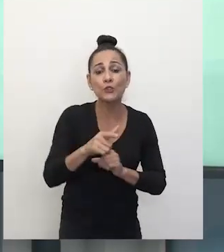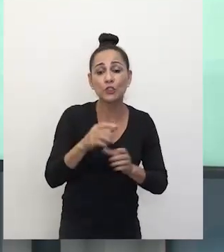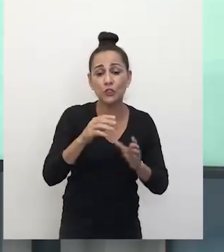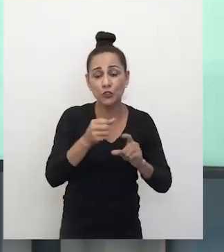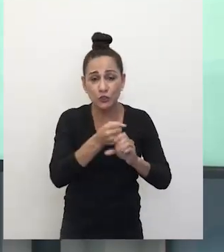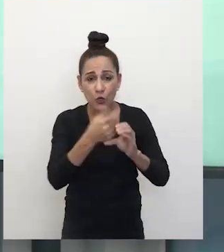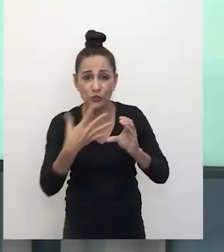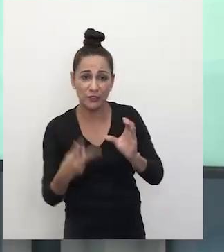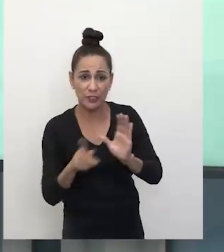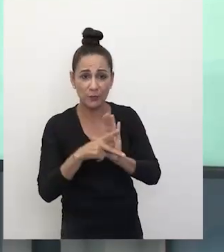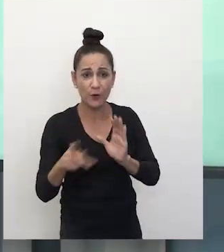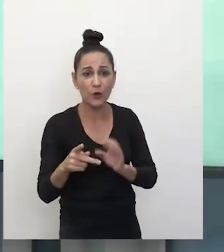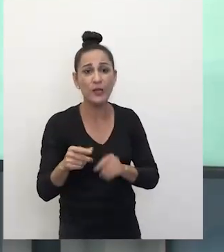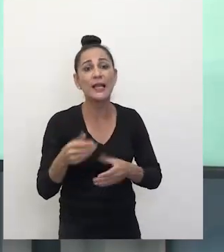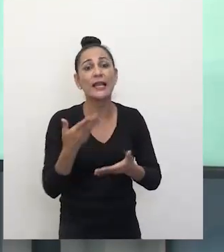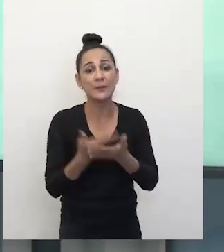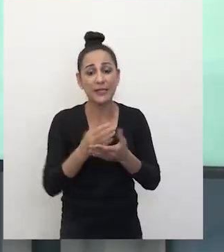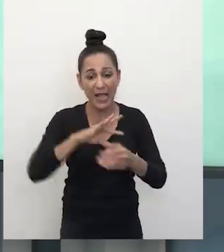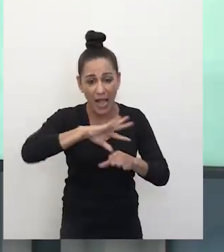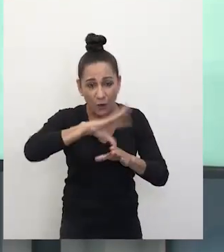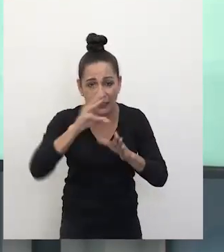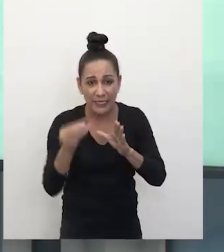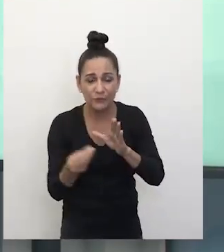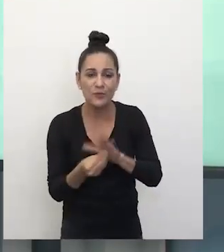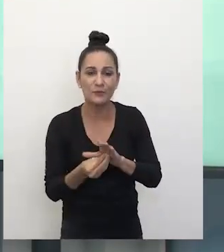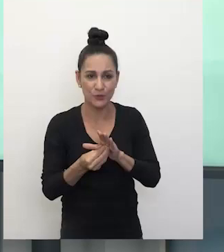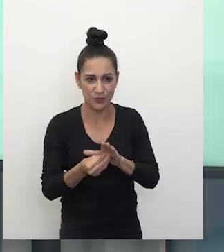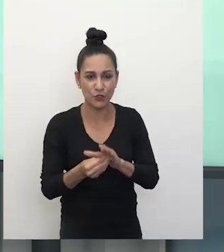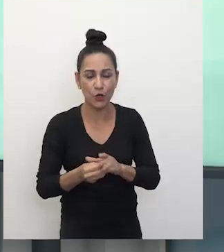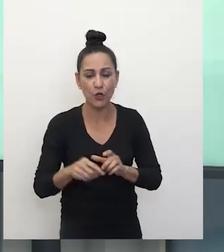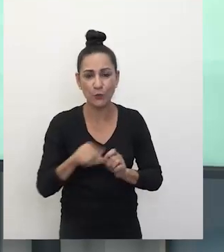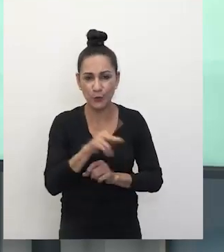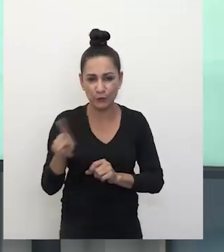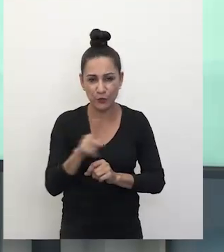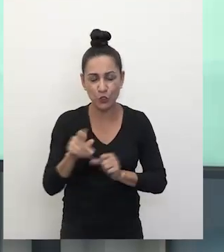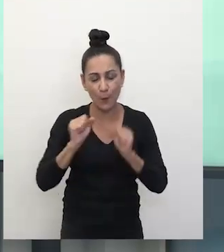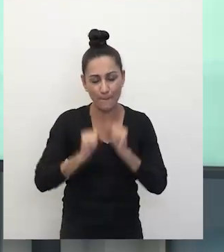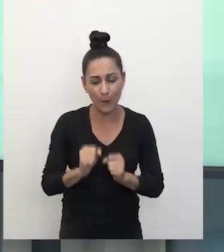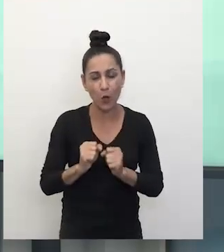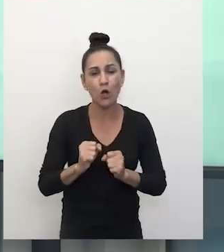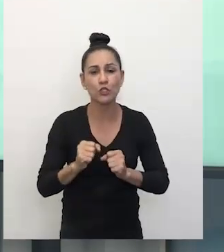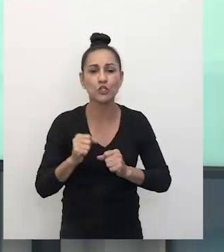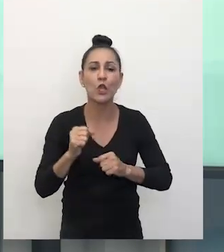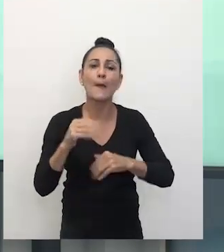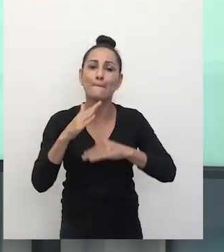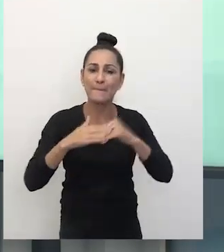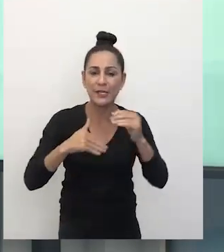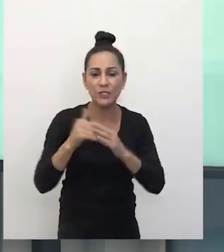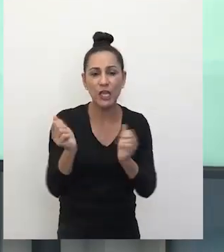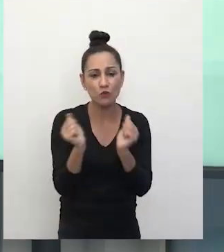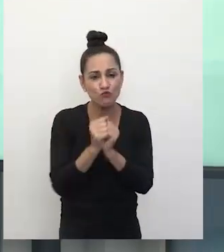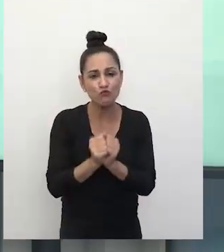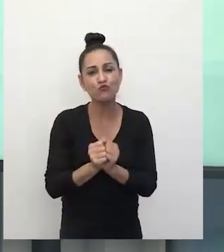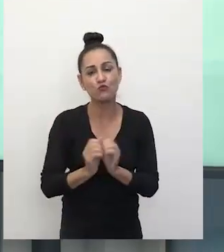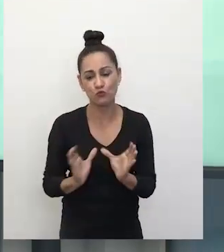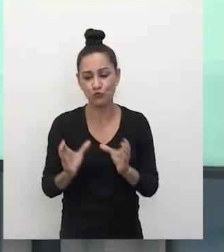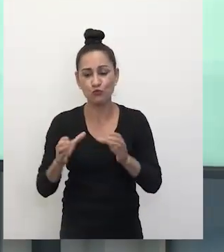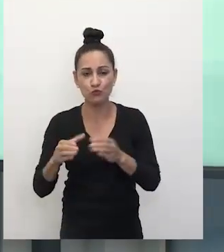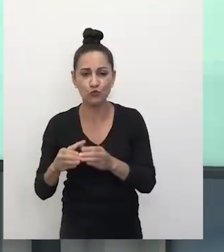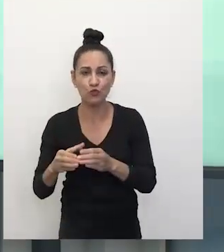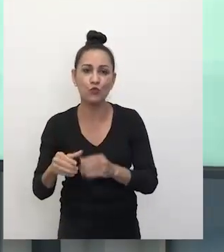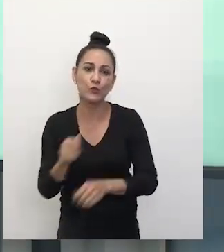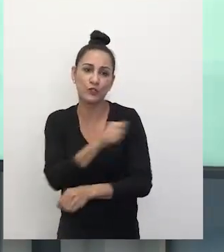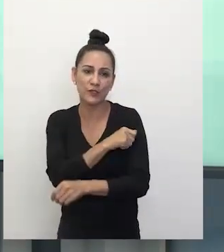outras características eram sempre que a aula tá em repositório né o professor pode trabalhar essas aulas aí posteriormente aí com os alunos não é